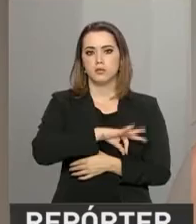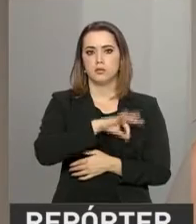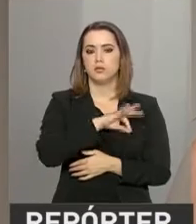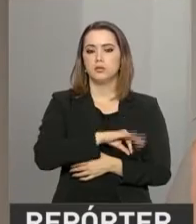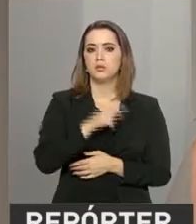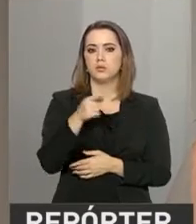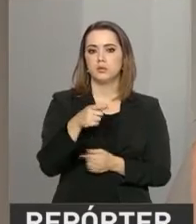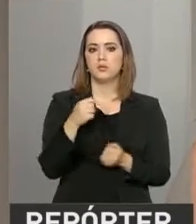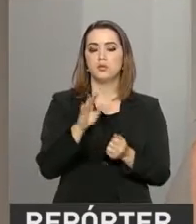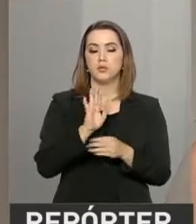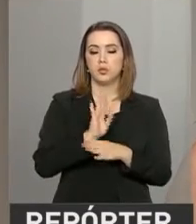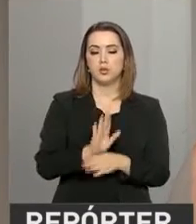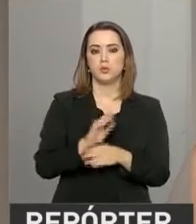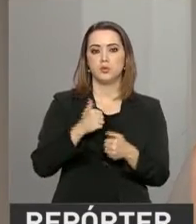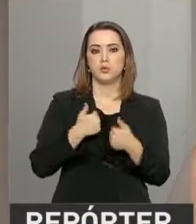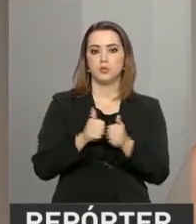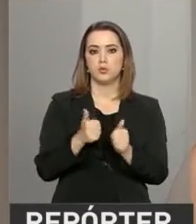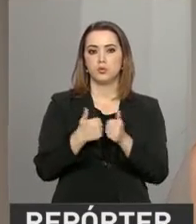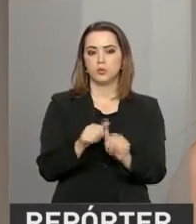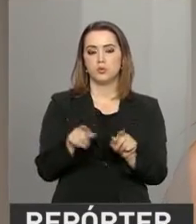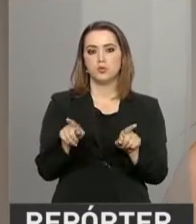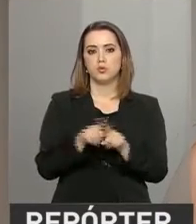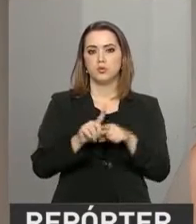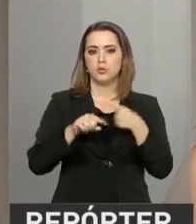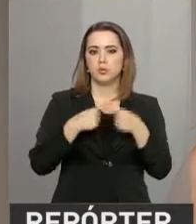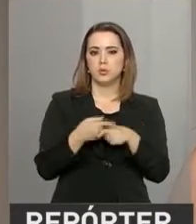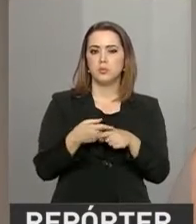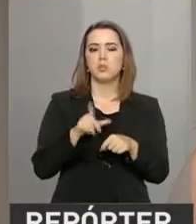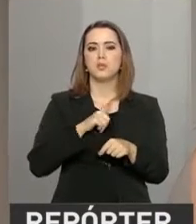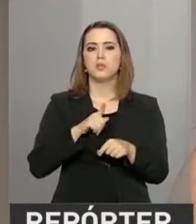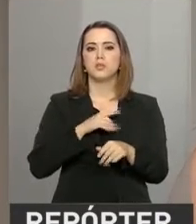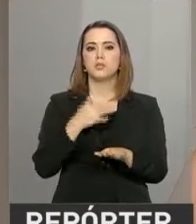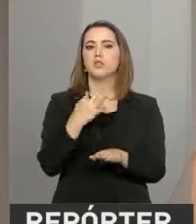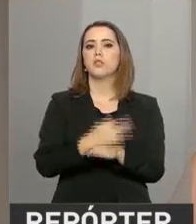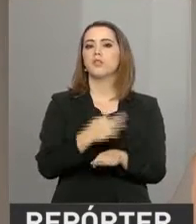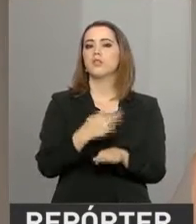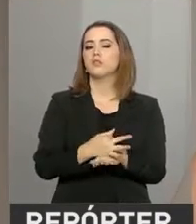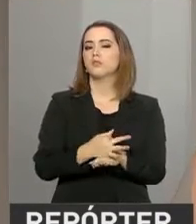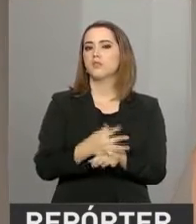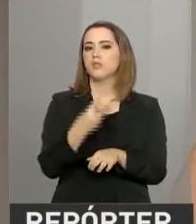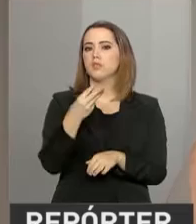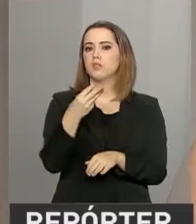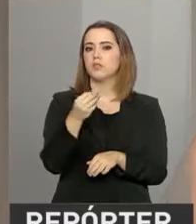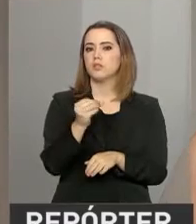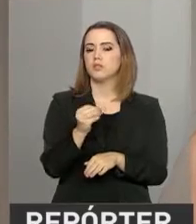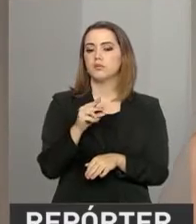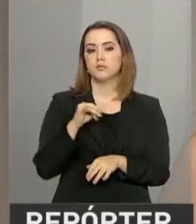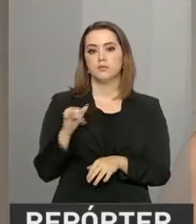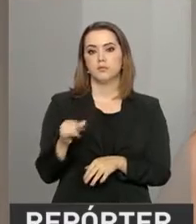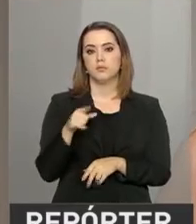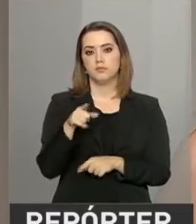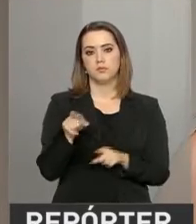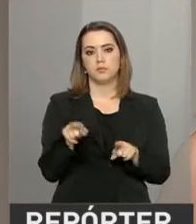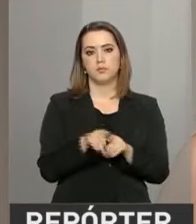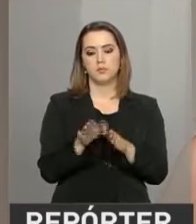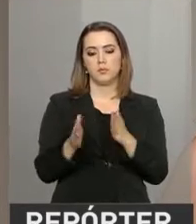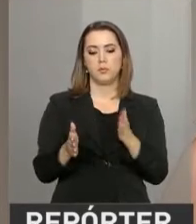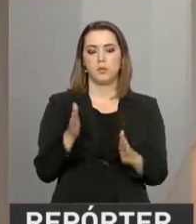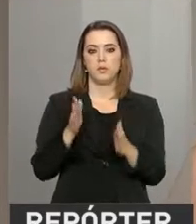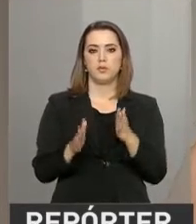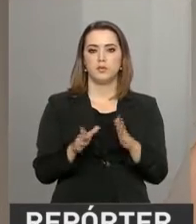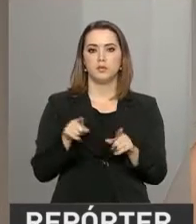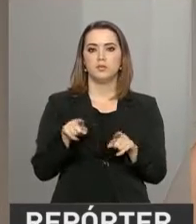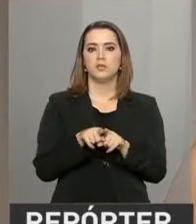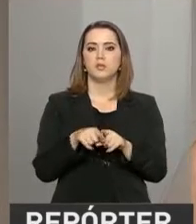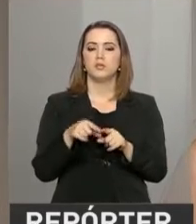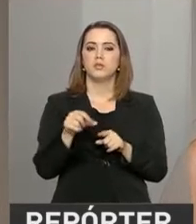transporte, o recesso remunerado após 1 ano de estágio, esse recesso é de 30 dias, né? E durante a avaliação